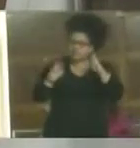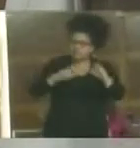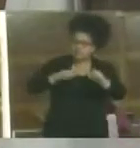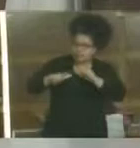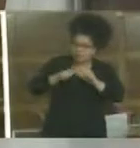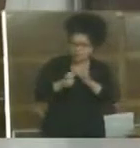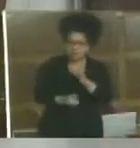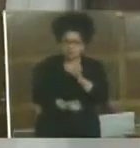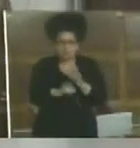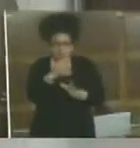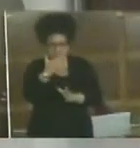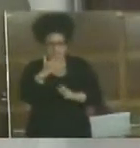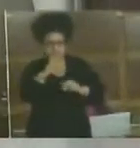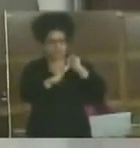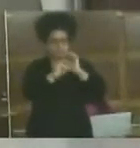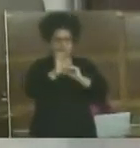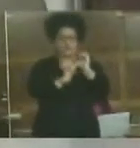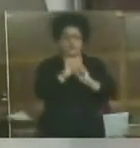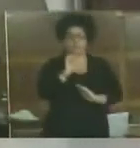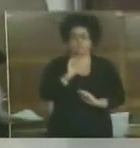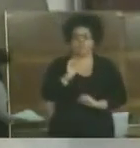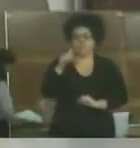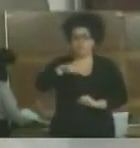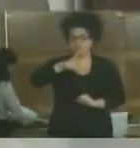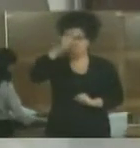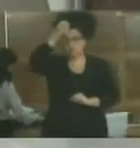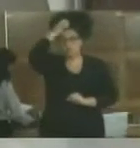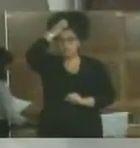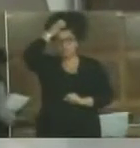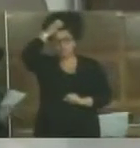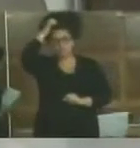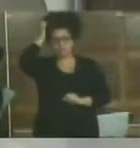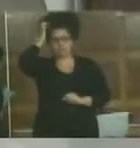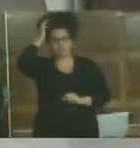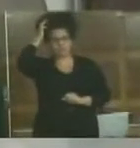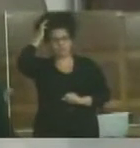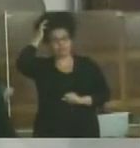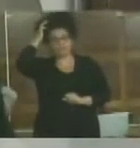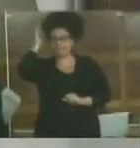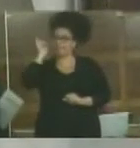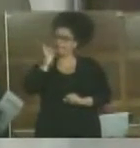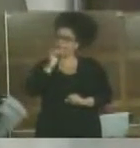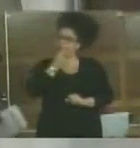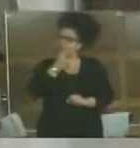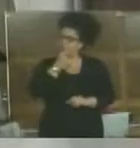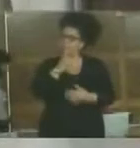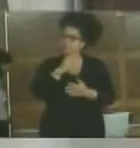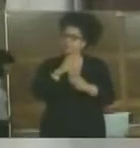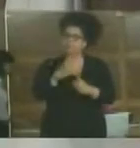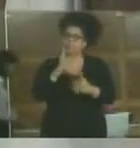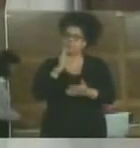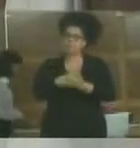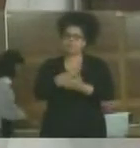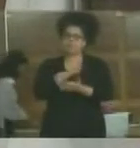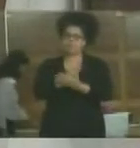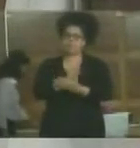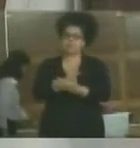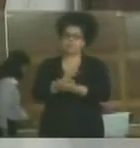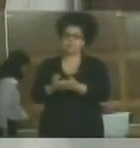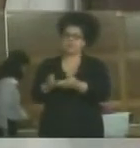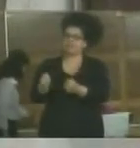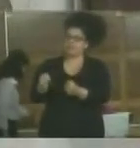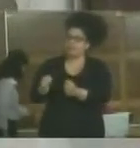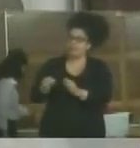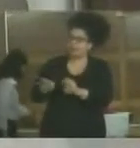de emprego e renda, e que o município de Angra dos Reis, infelizmente, sempre ficou dependente da Brasfels,